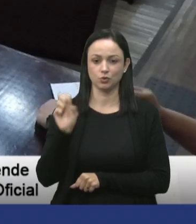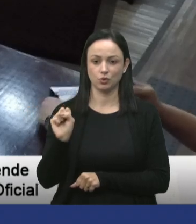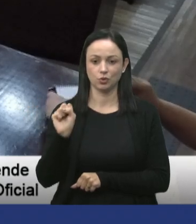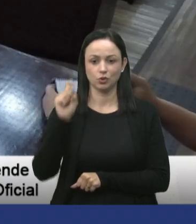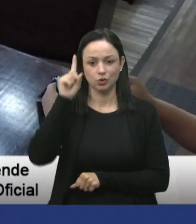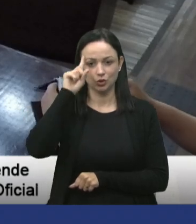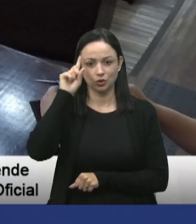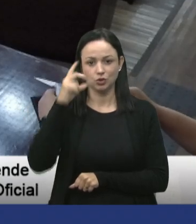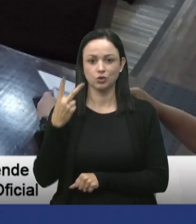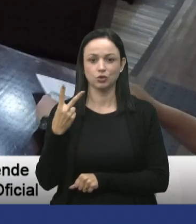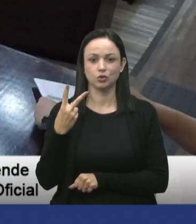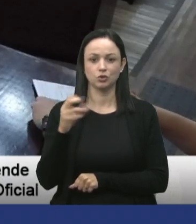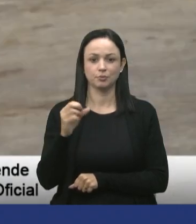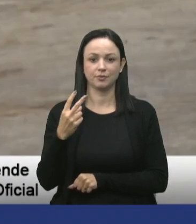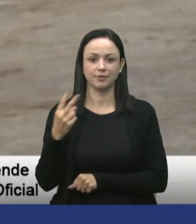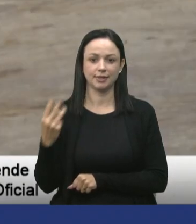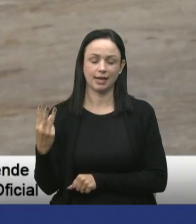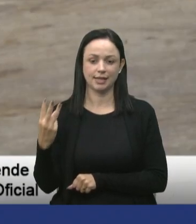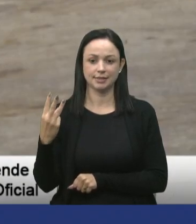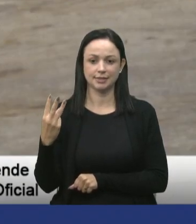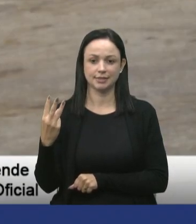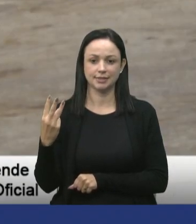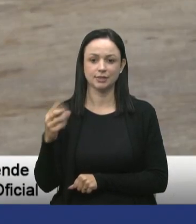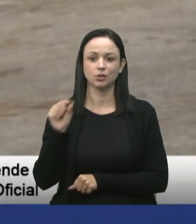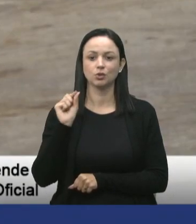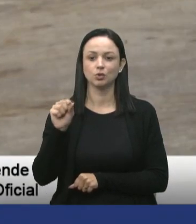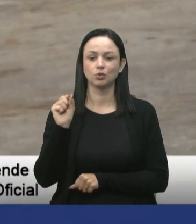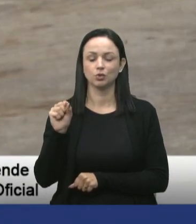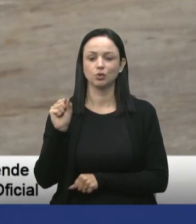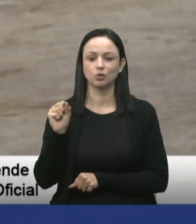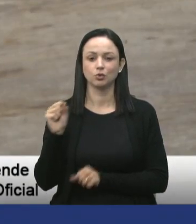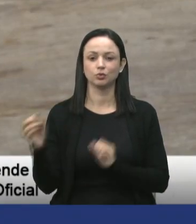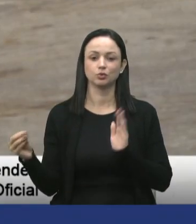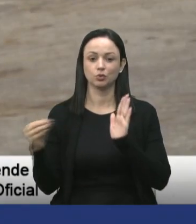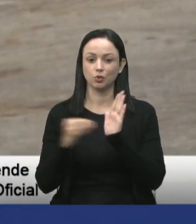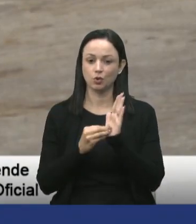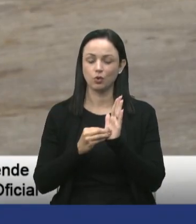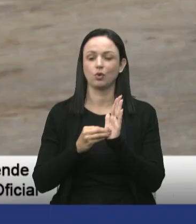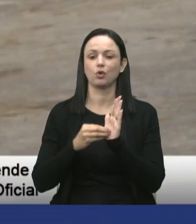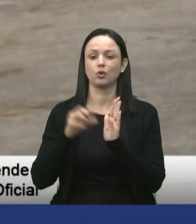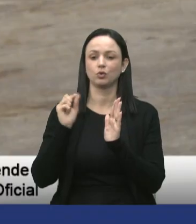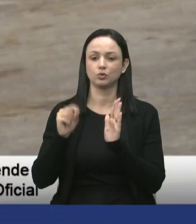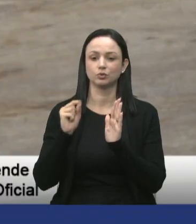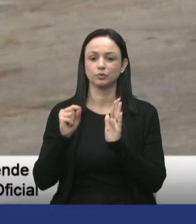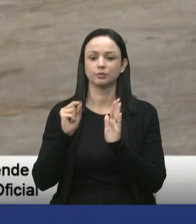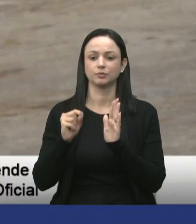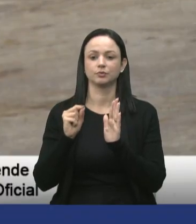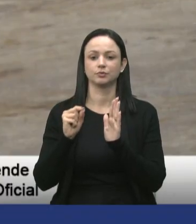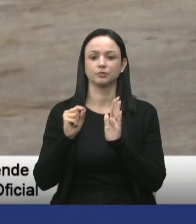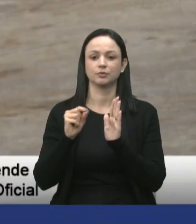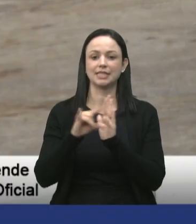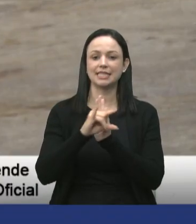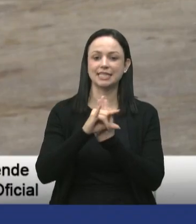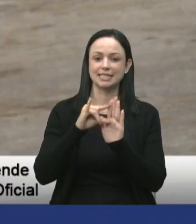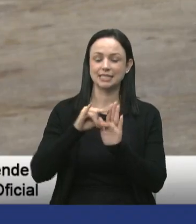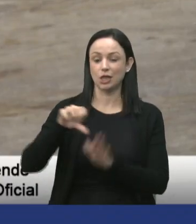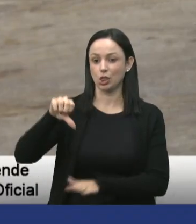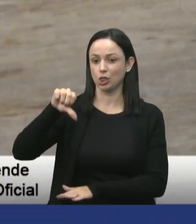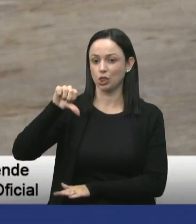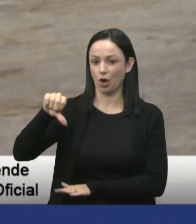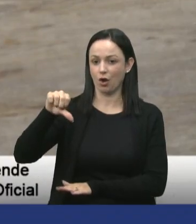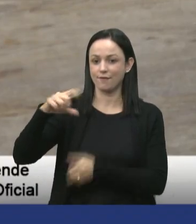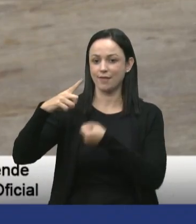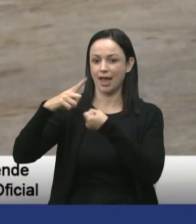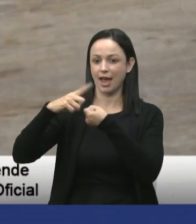5.428 de 2023 para instituir e incluir no inciso 9 do